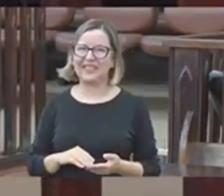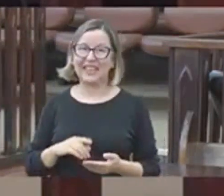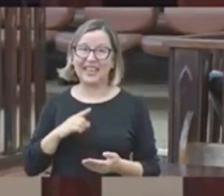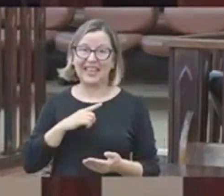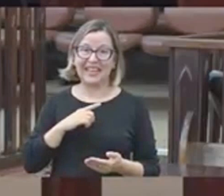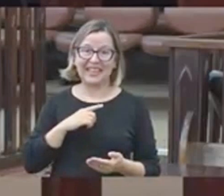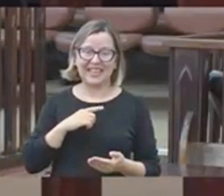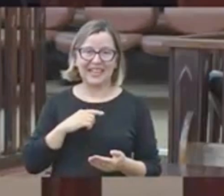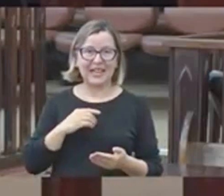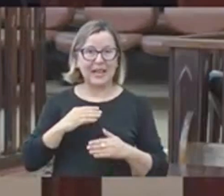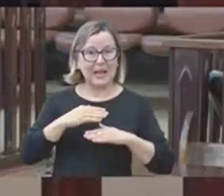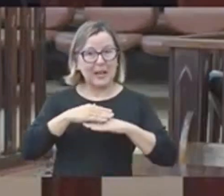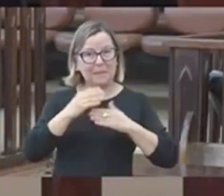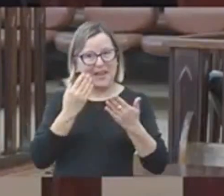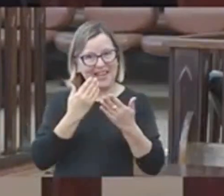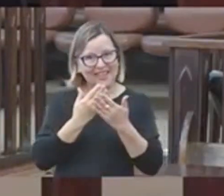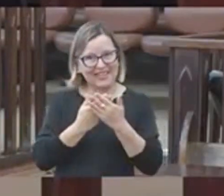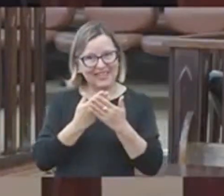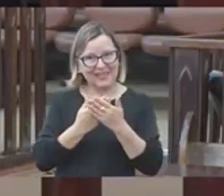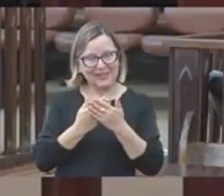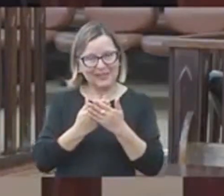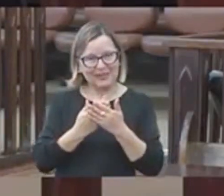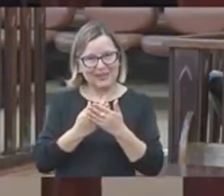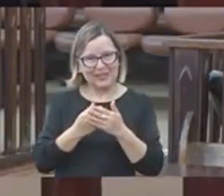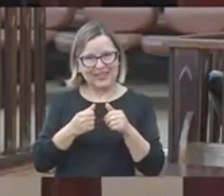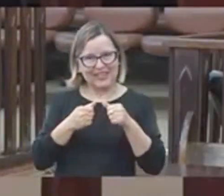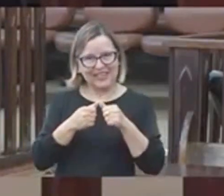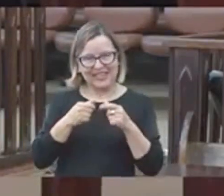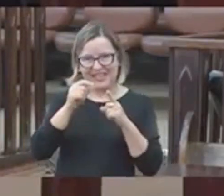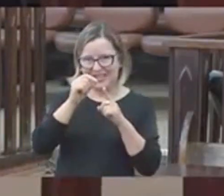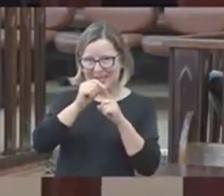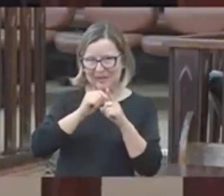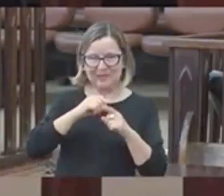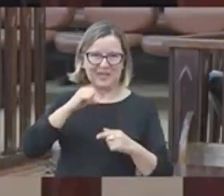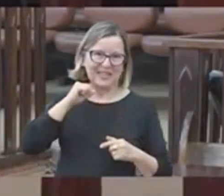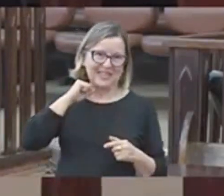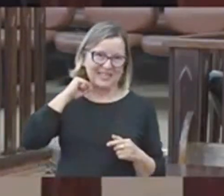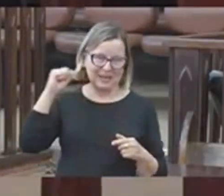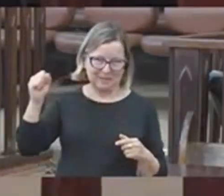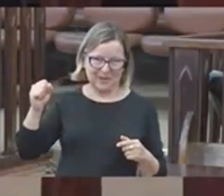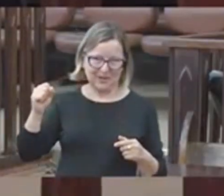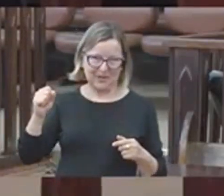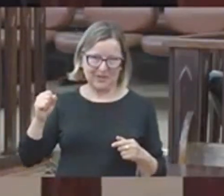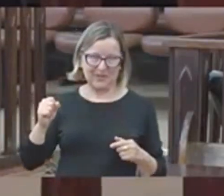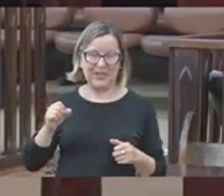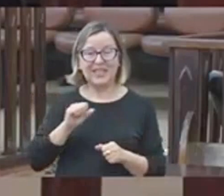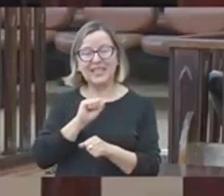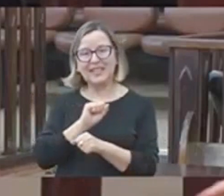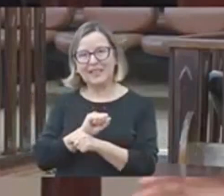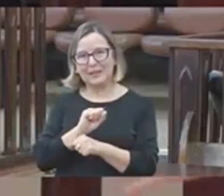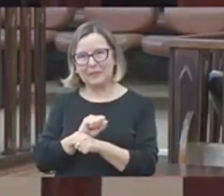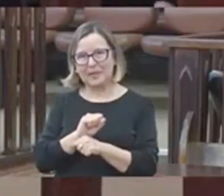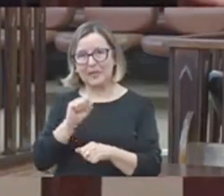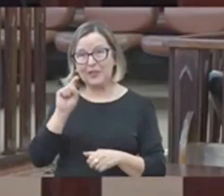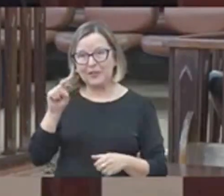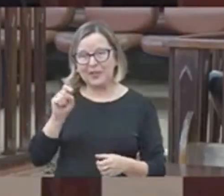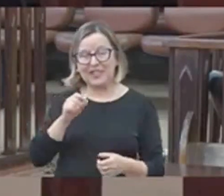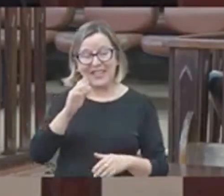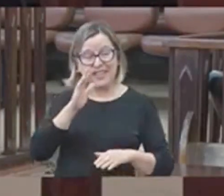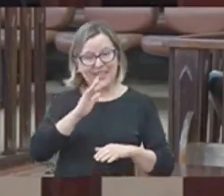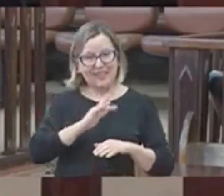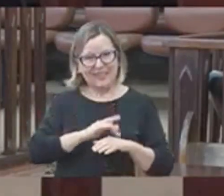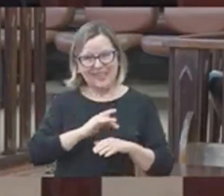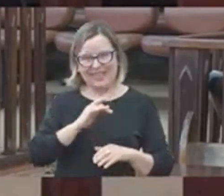mês de abril, e eu espero que você seja impactado pela palavra de Deus. Hoje nós temos esse